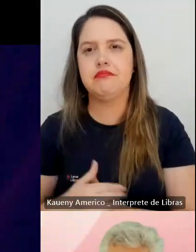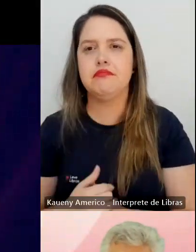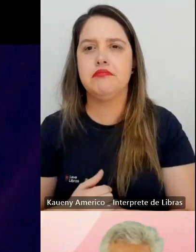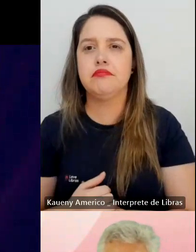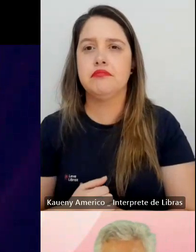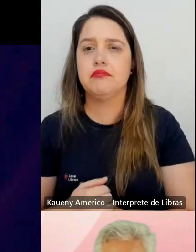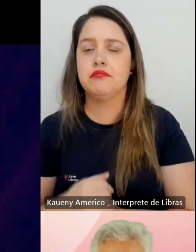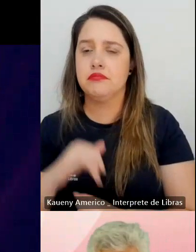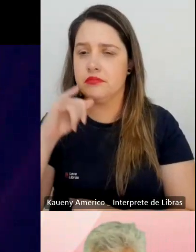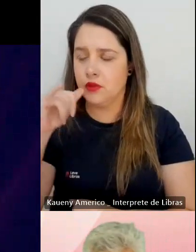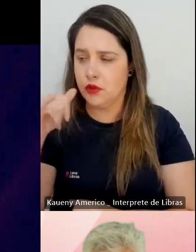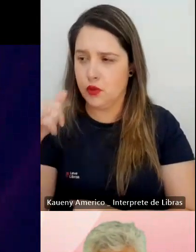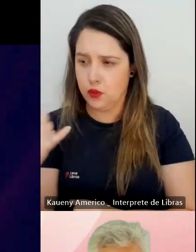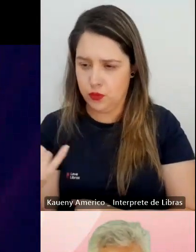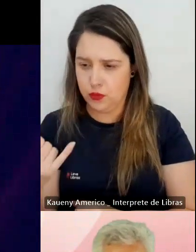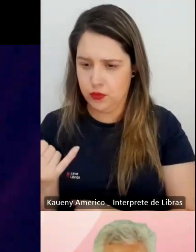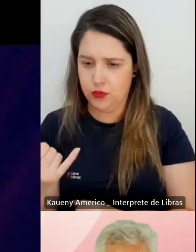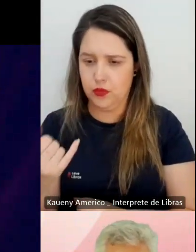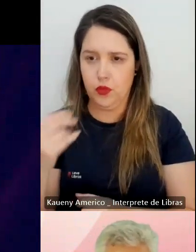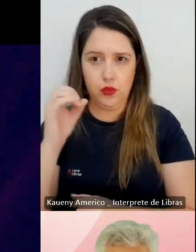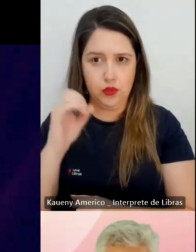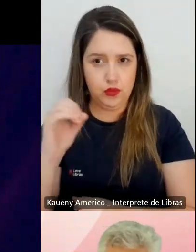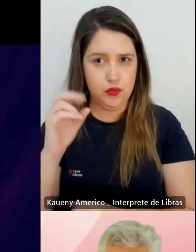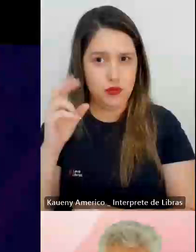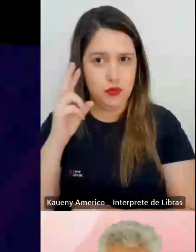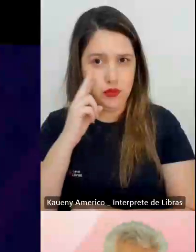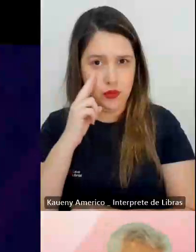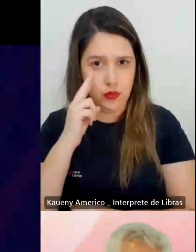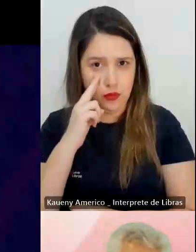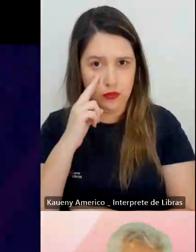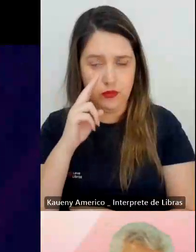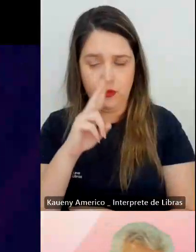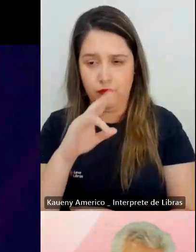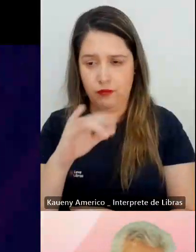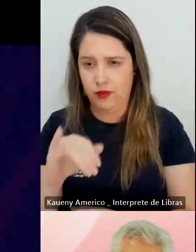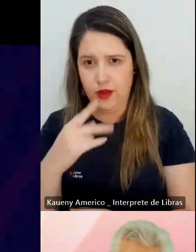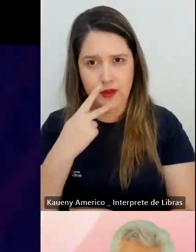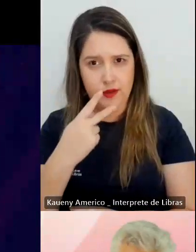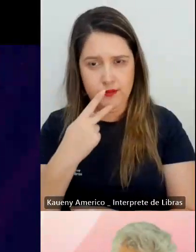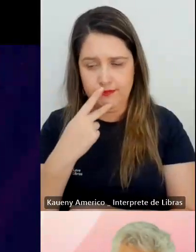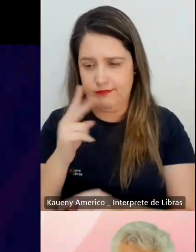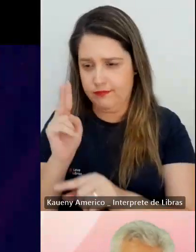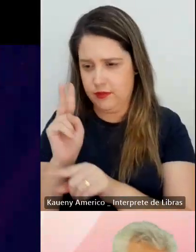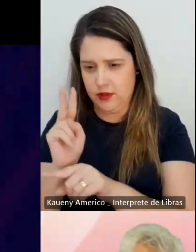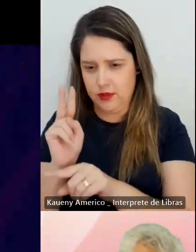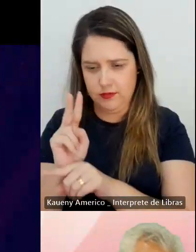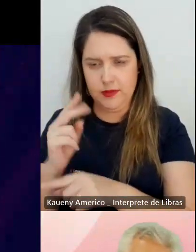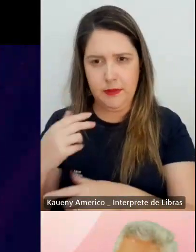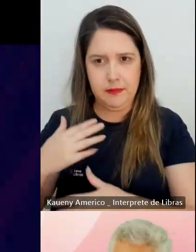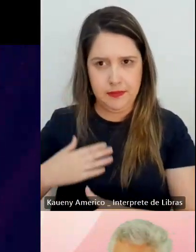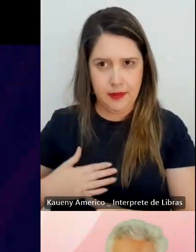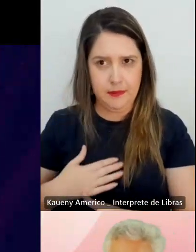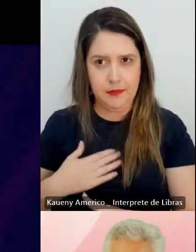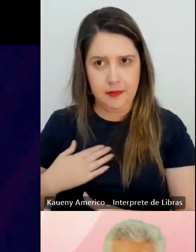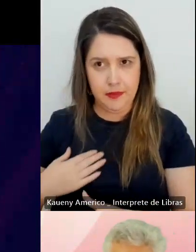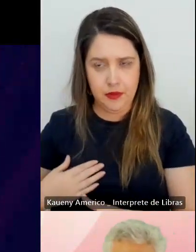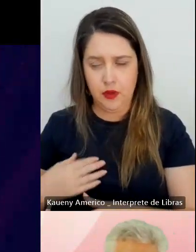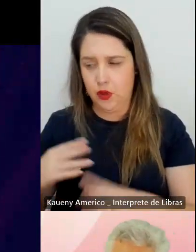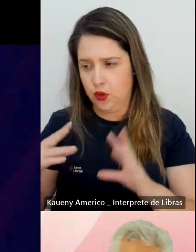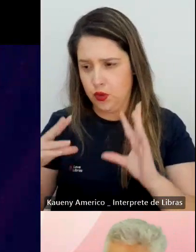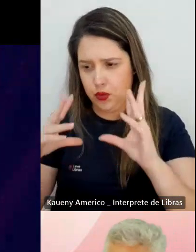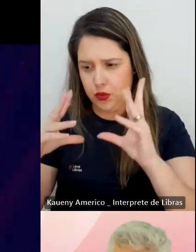Aproveitando o Outubro Rosa, a gente vai não só falar da prevenção da mama, então foi tudo isso dito até agora,